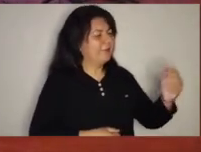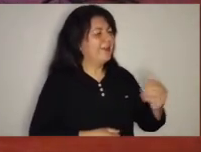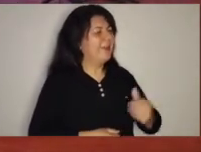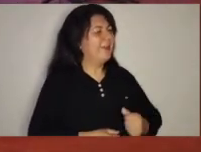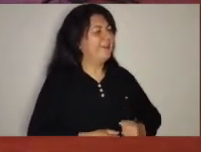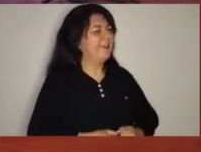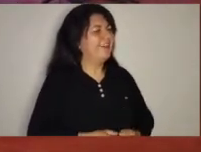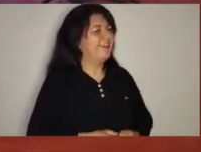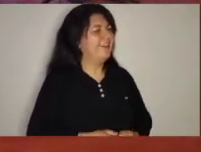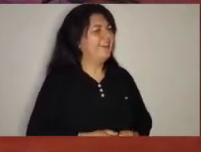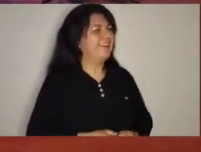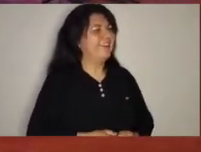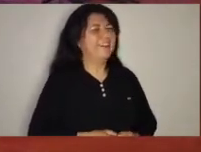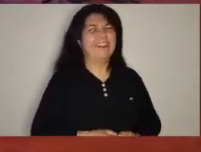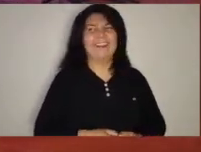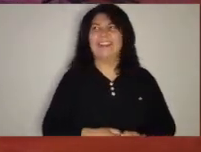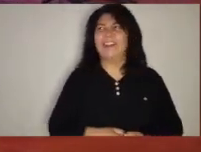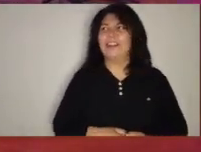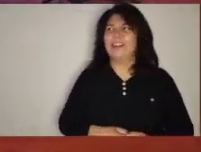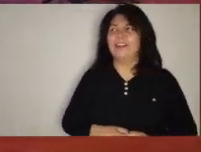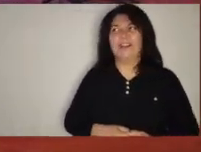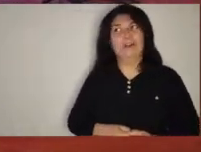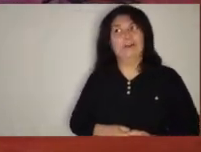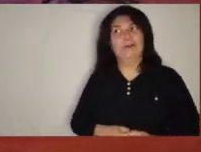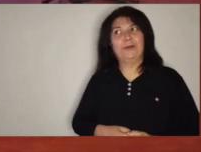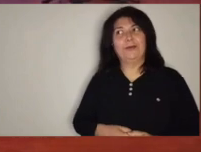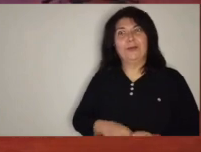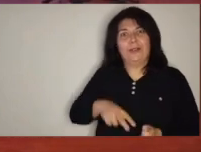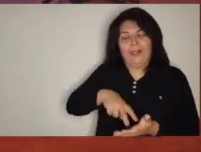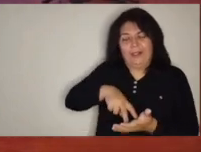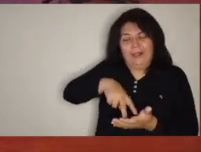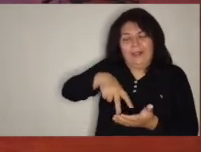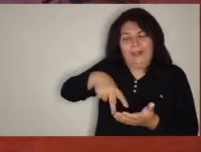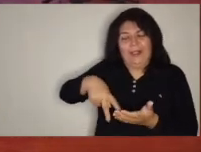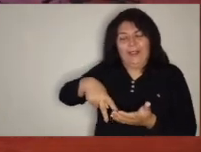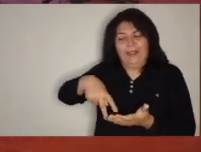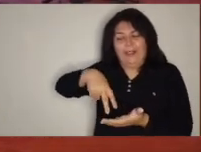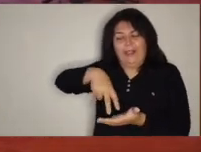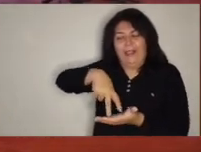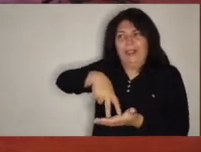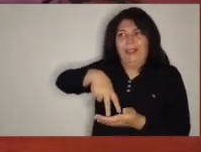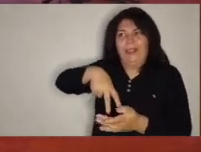avista Jesus e ele vai caminhando até Jesus.